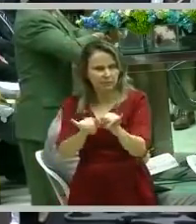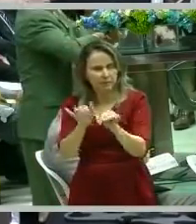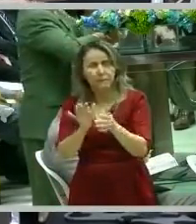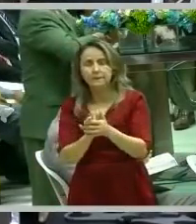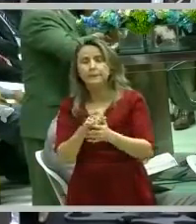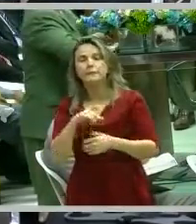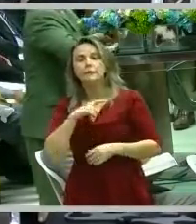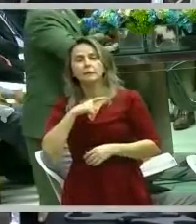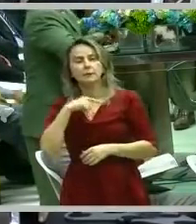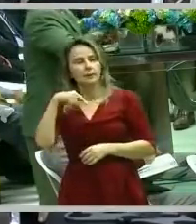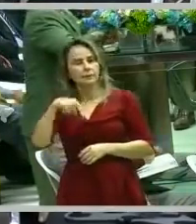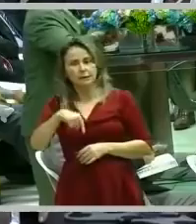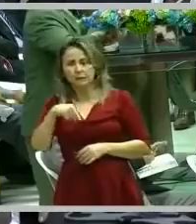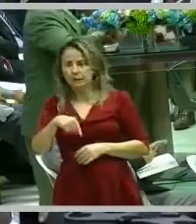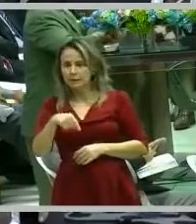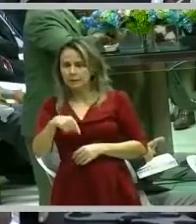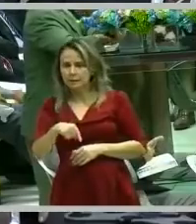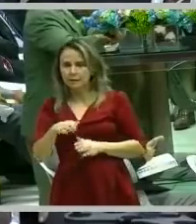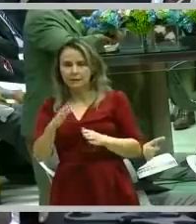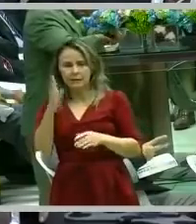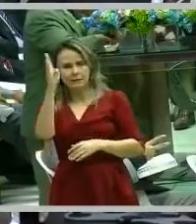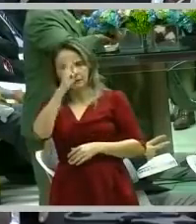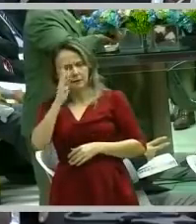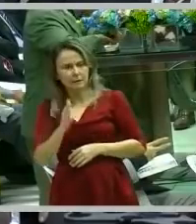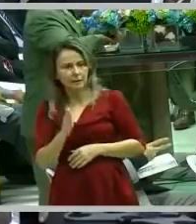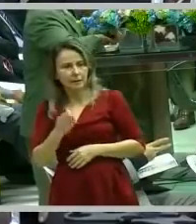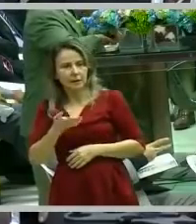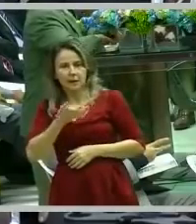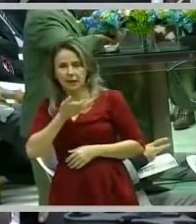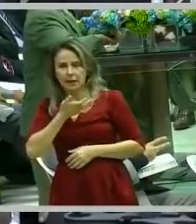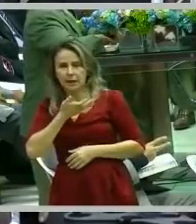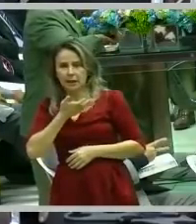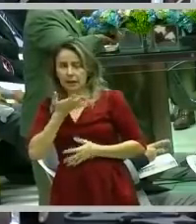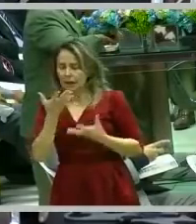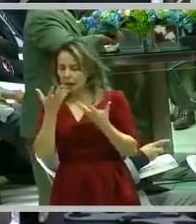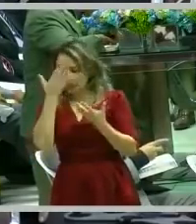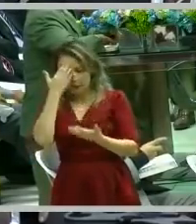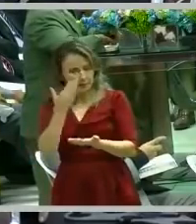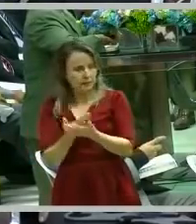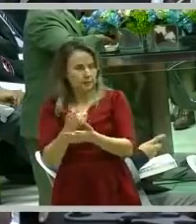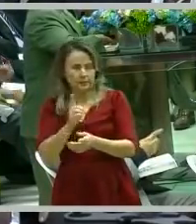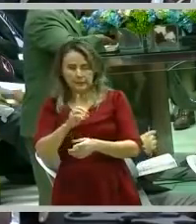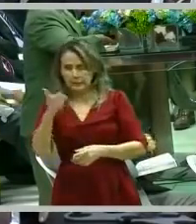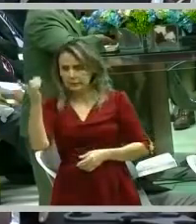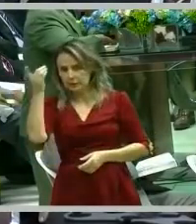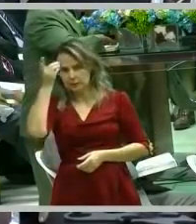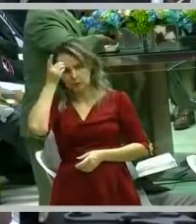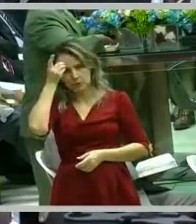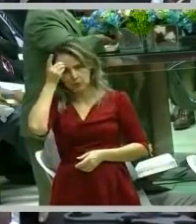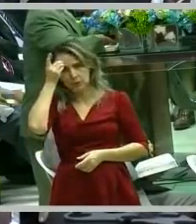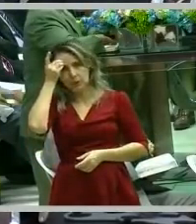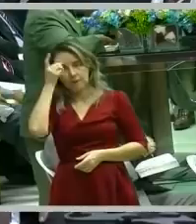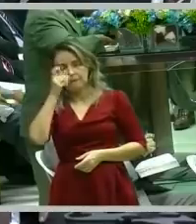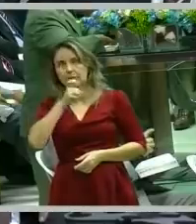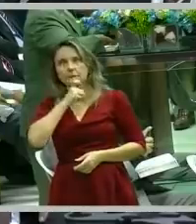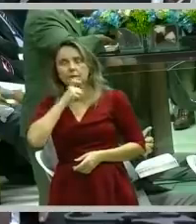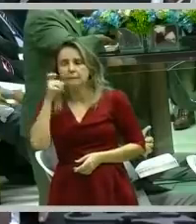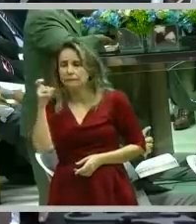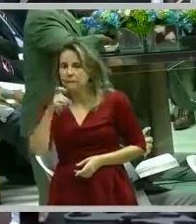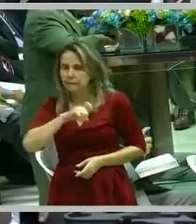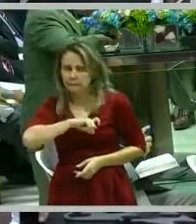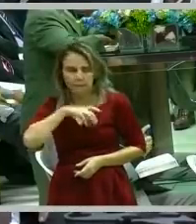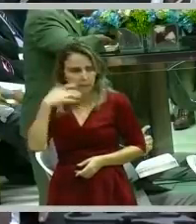no Brasil que é contra os dons, é contra o batismo com o Espírito Santo. Irmão frio, que só.